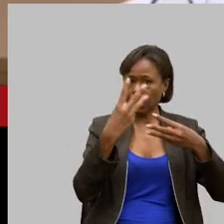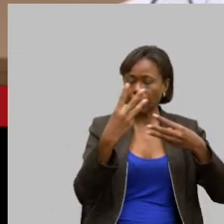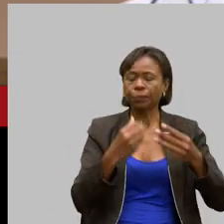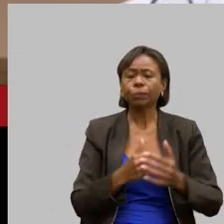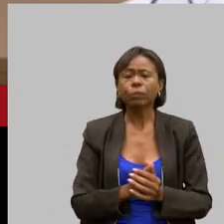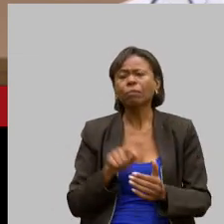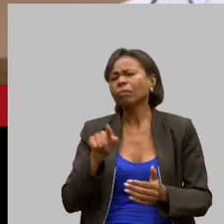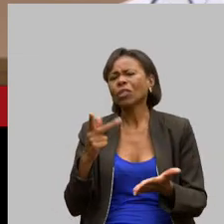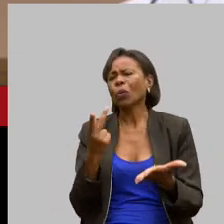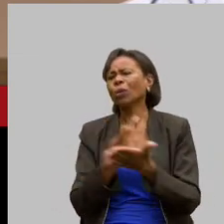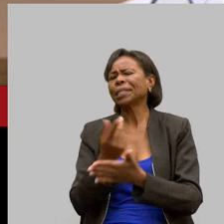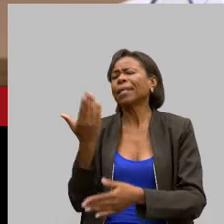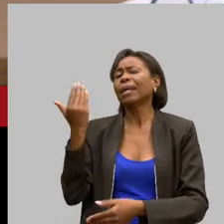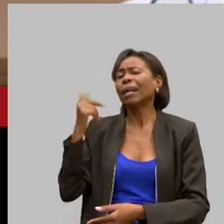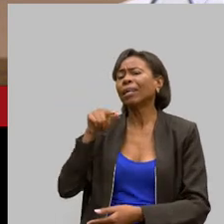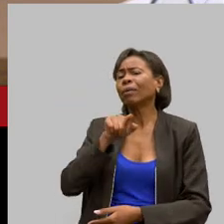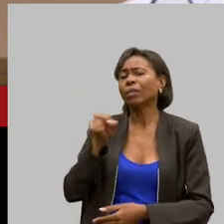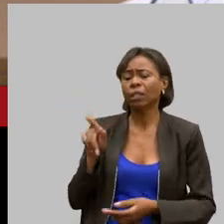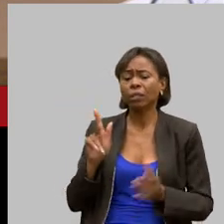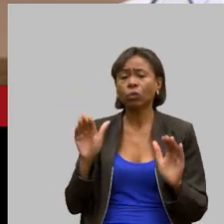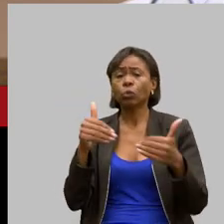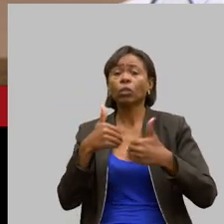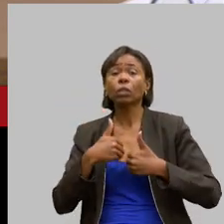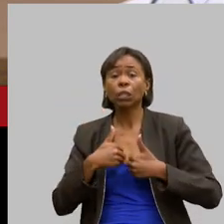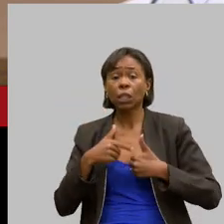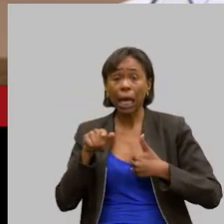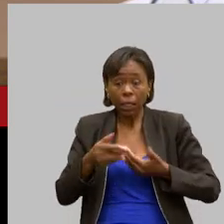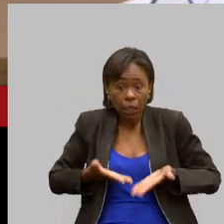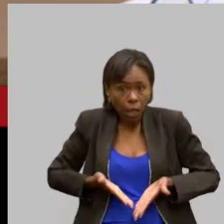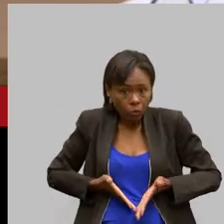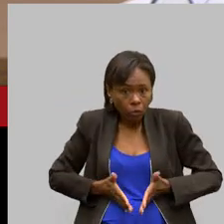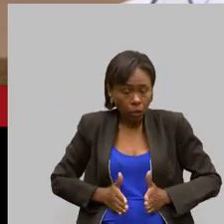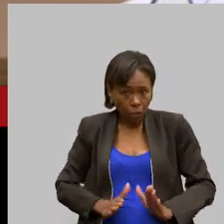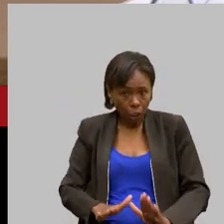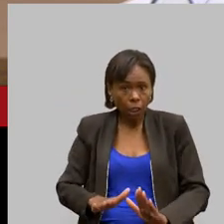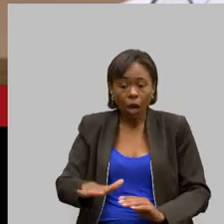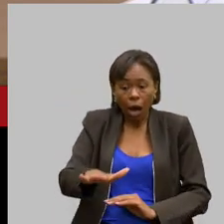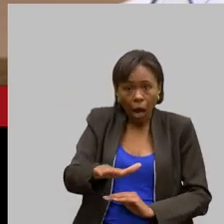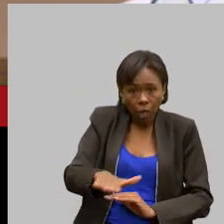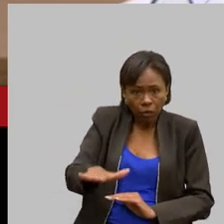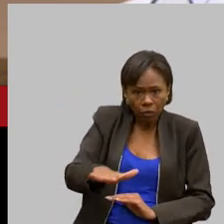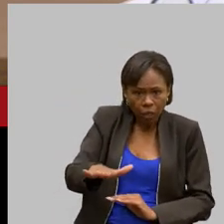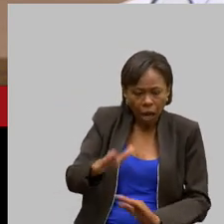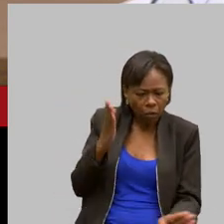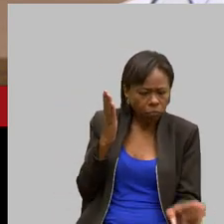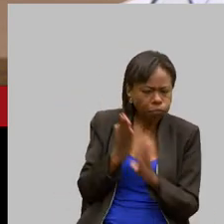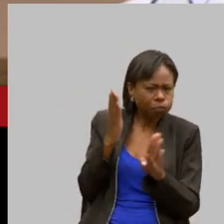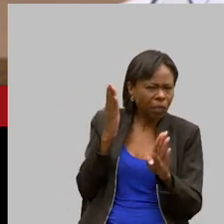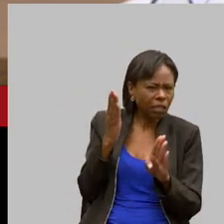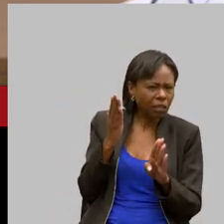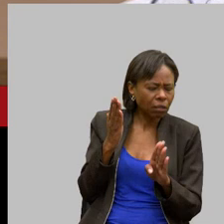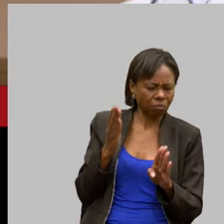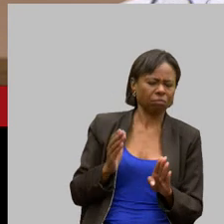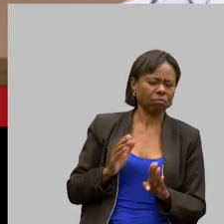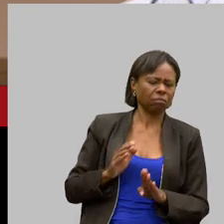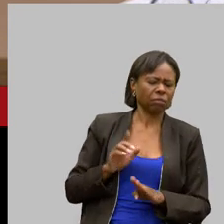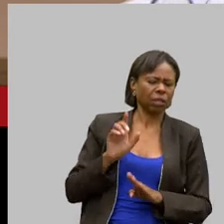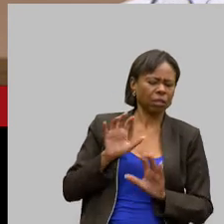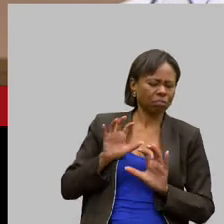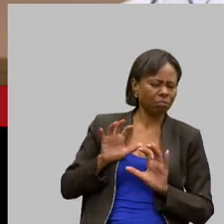essas pessoas nasciam e na infância assim que eram identificados sinais elas eram